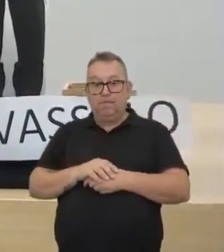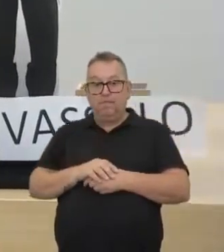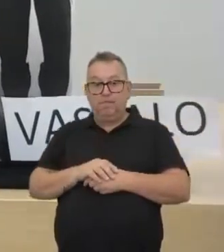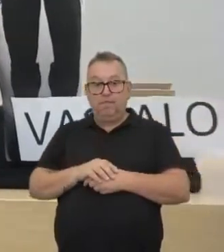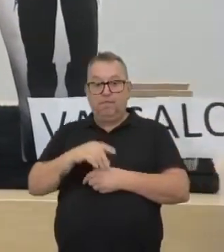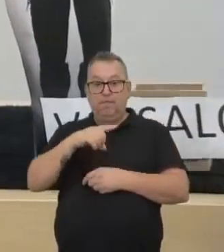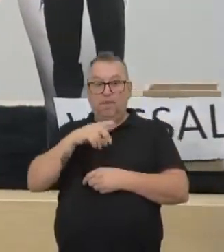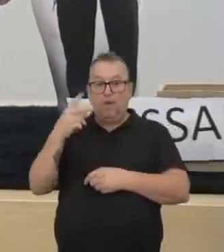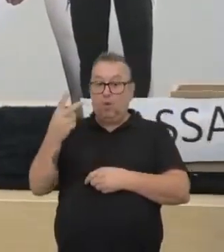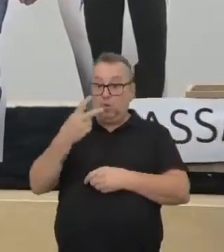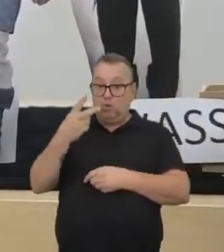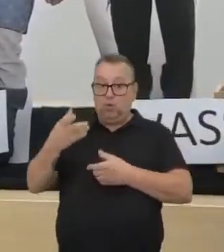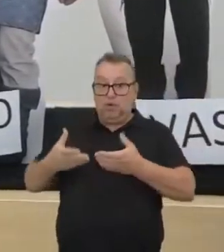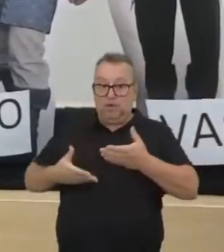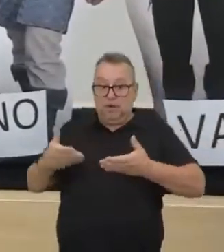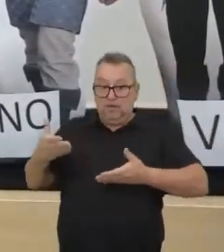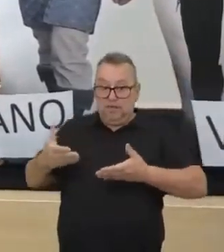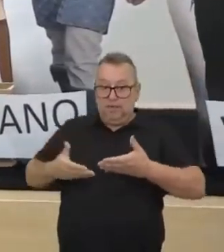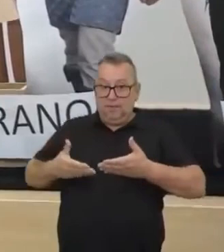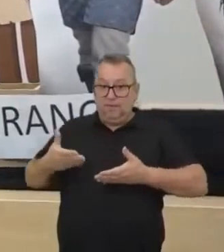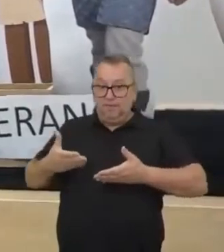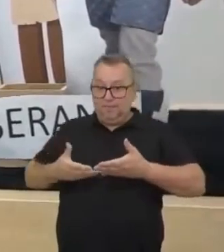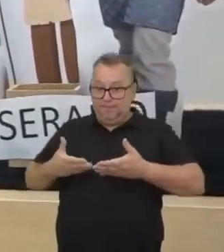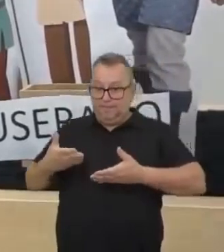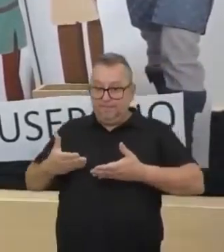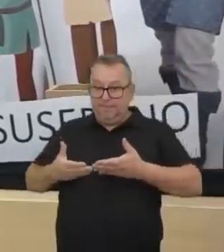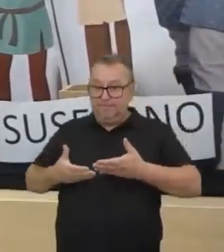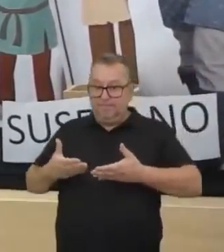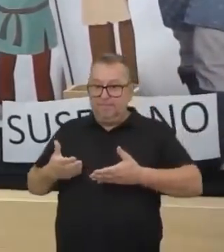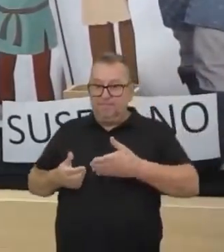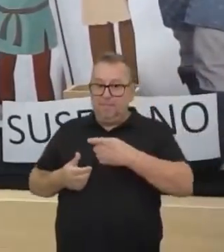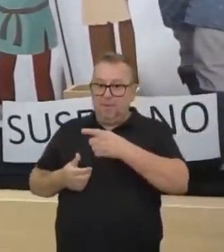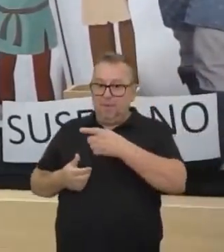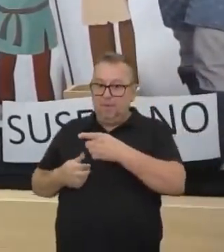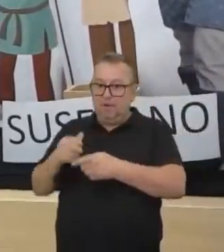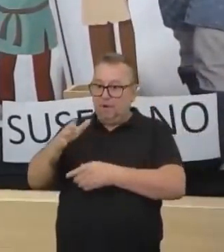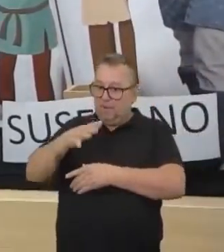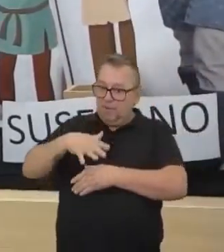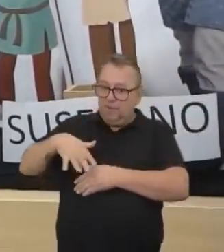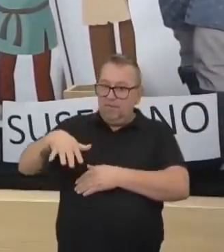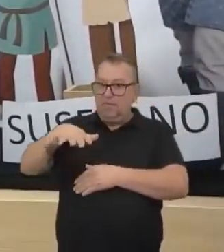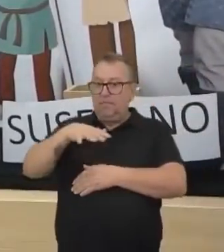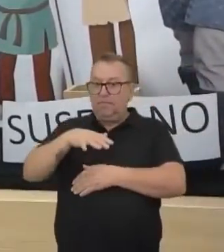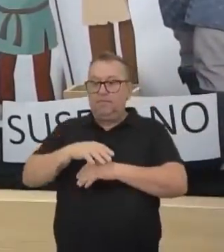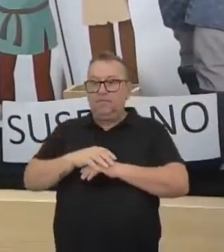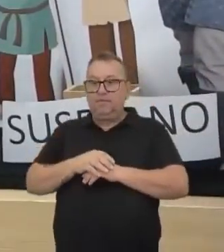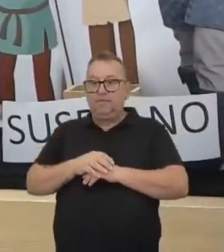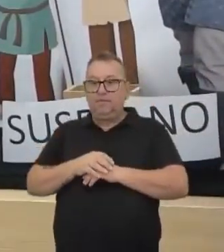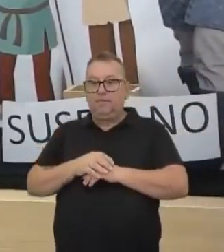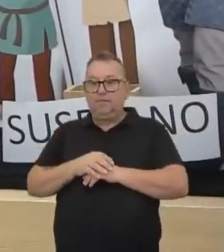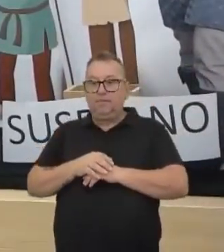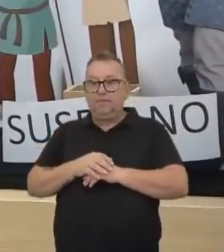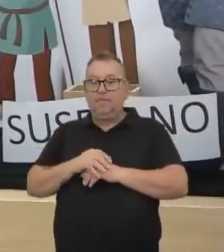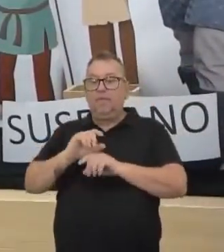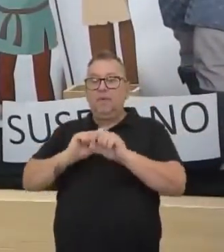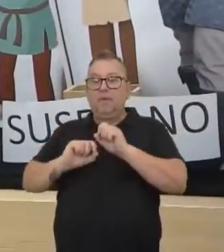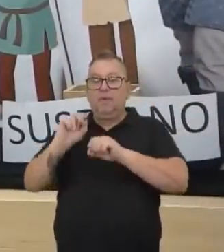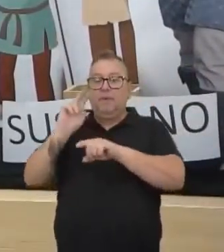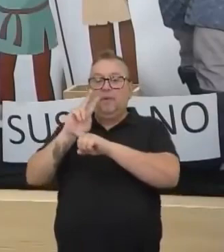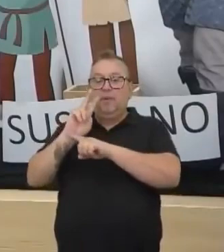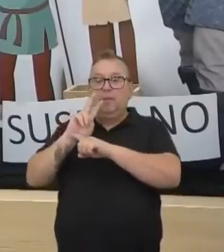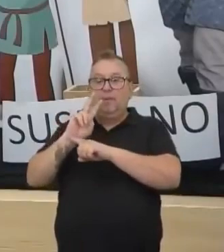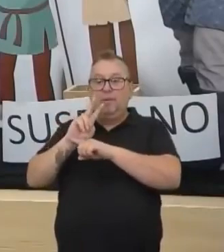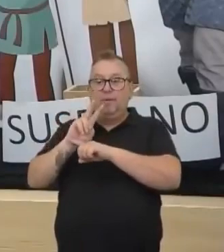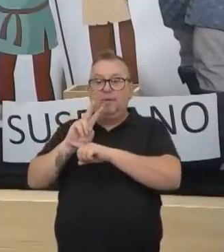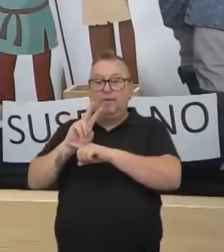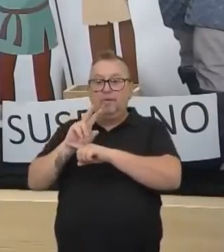tenho 2 servos, né? Esses servos trabalham nessa terra aqui, ó. Eles trabalham nessa terra. Quem que protege ele? O